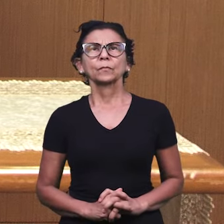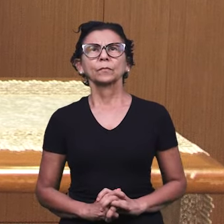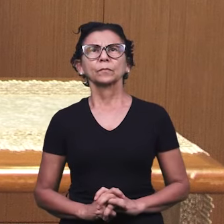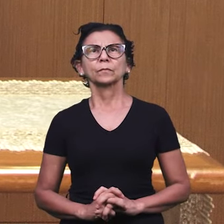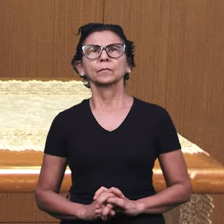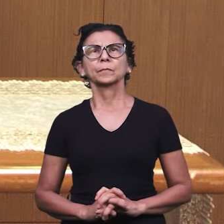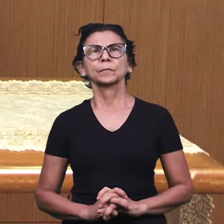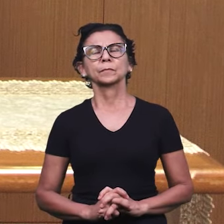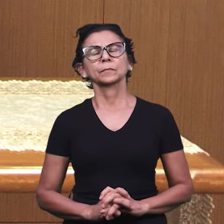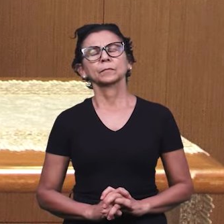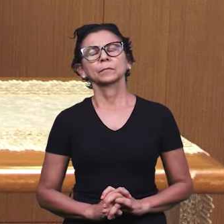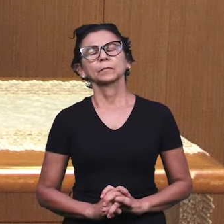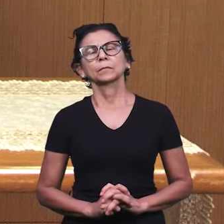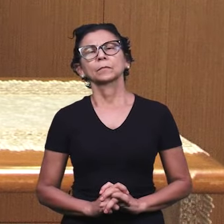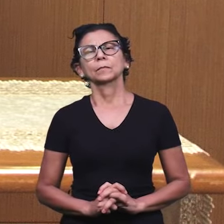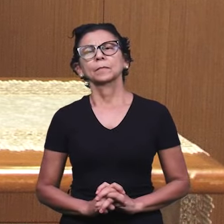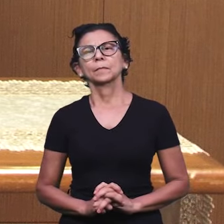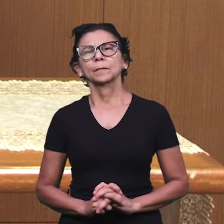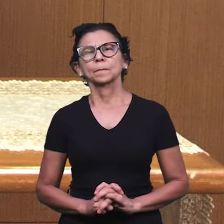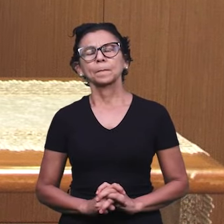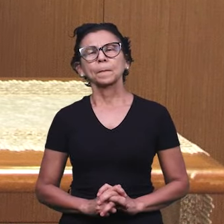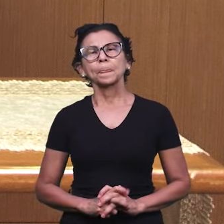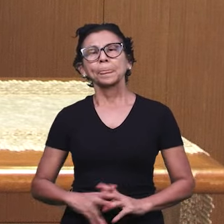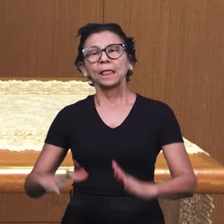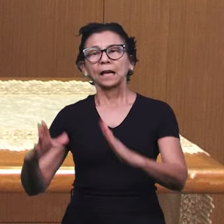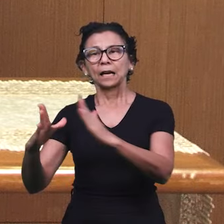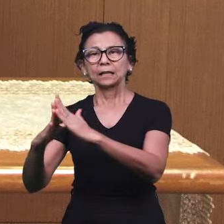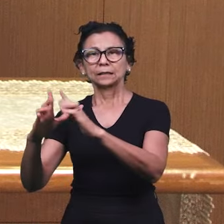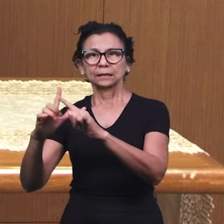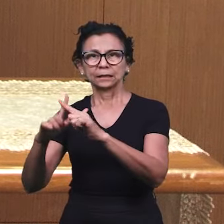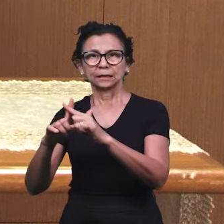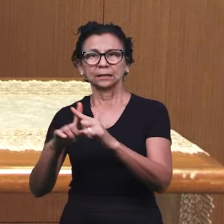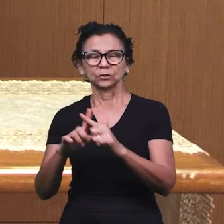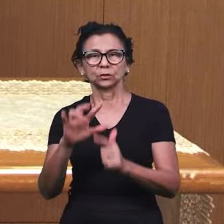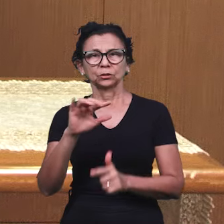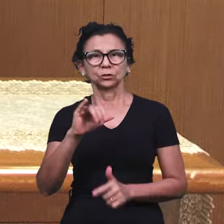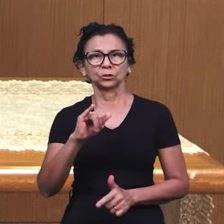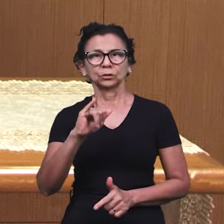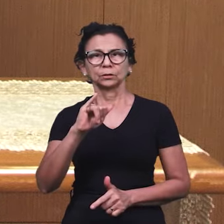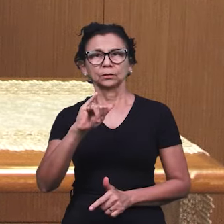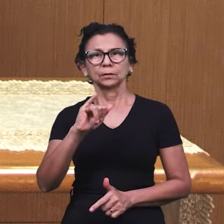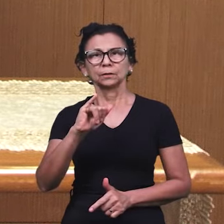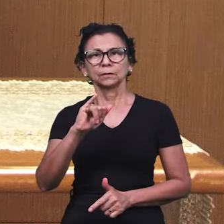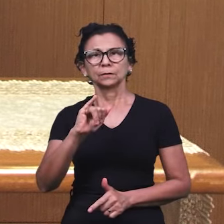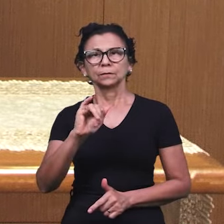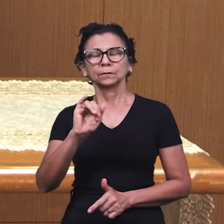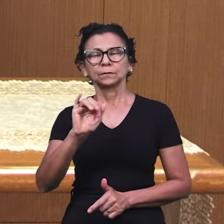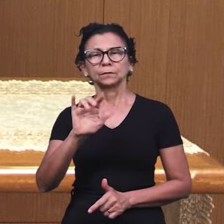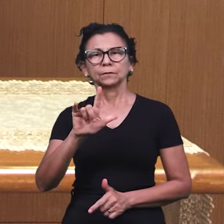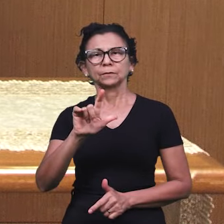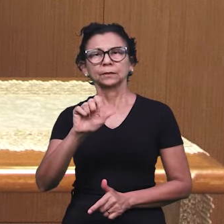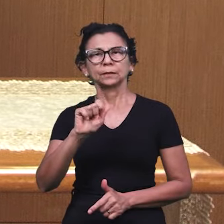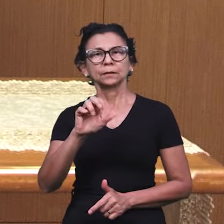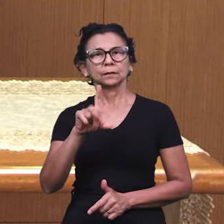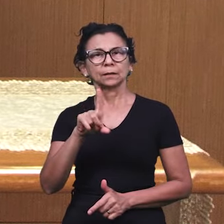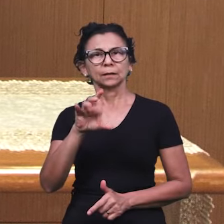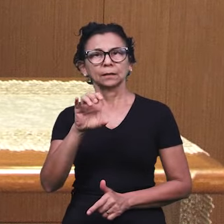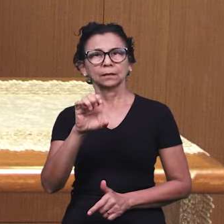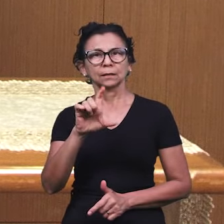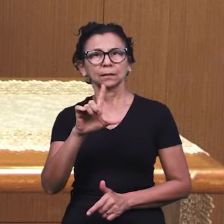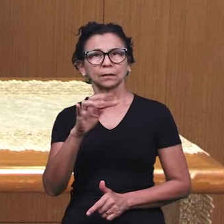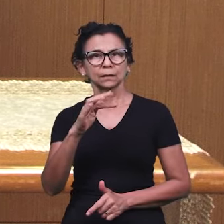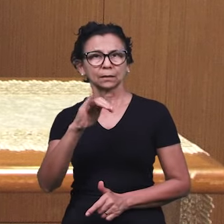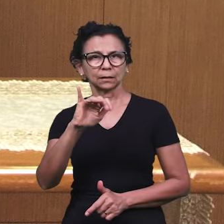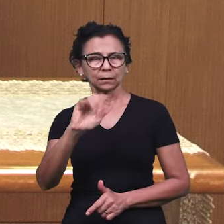carta escrita à igreja de Filadélfia, aqui, o texto é parte da carta que